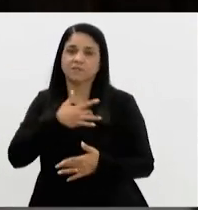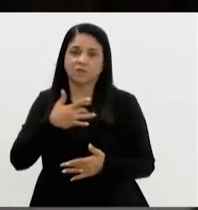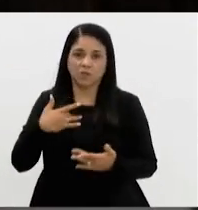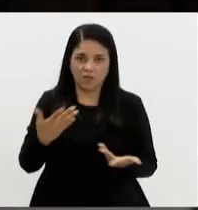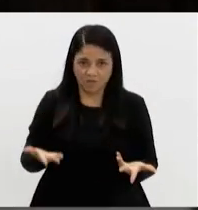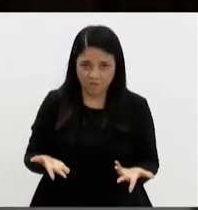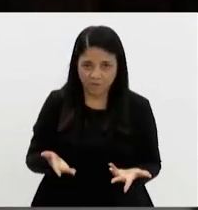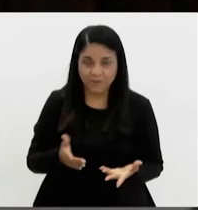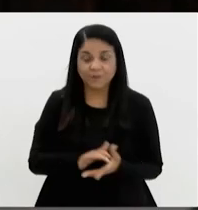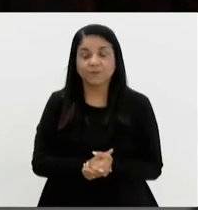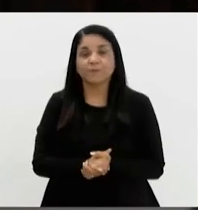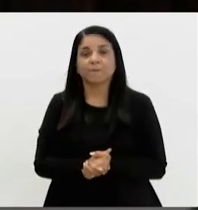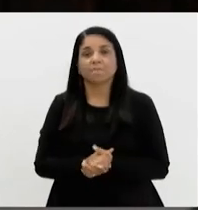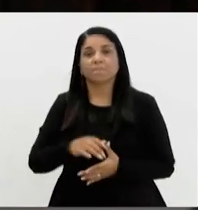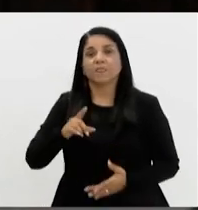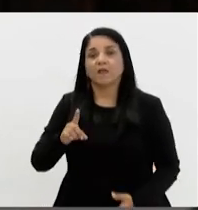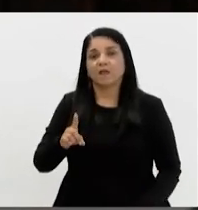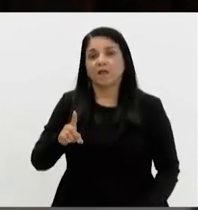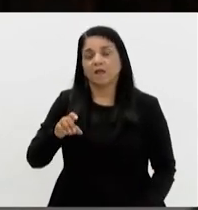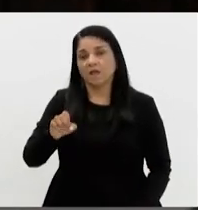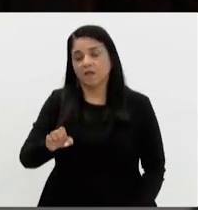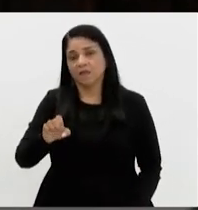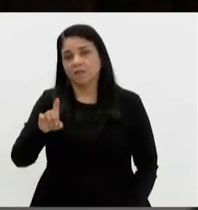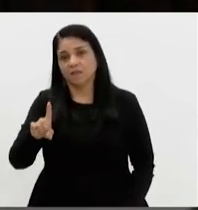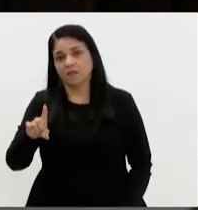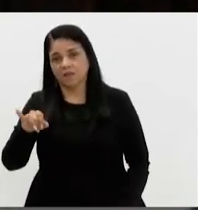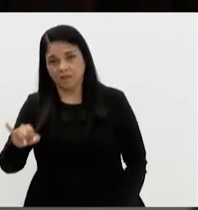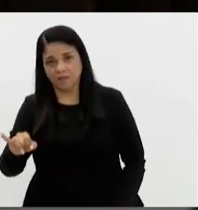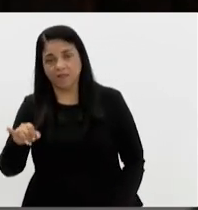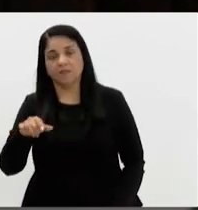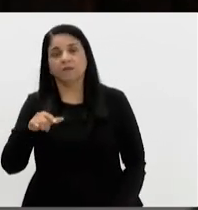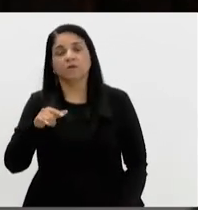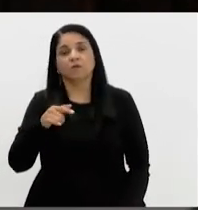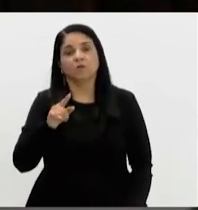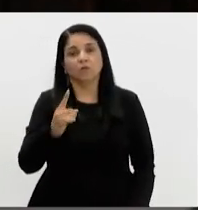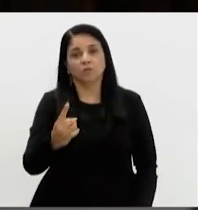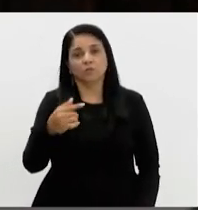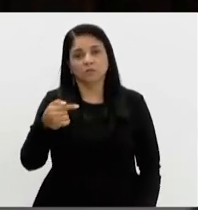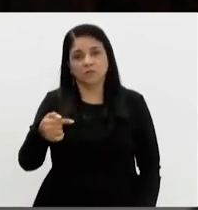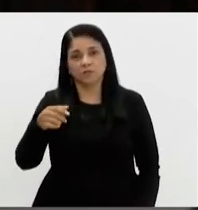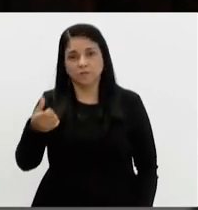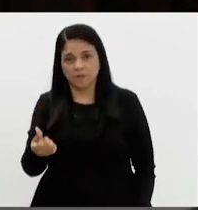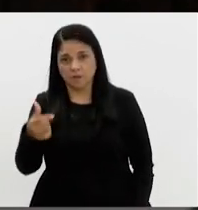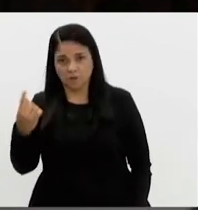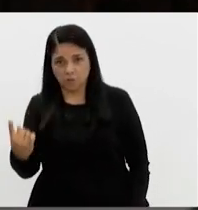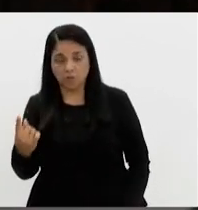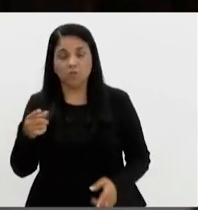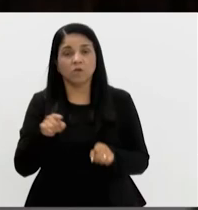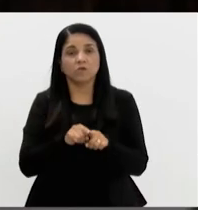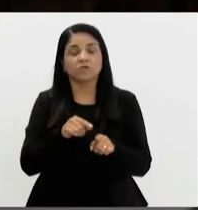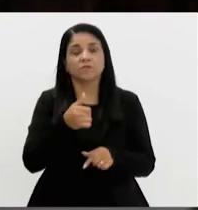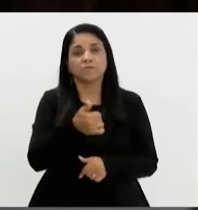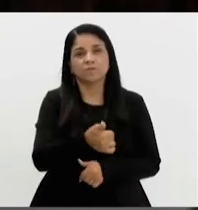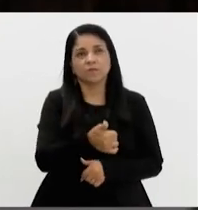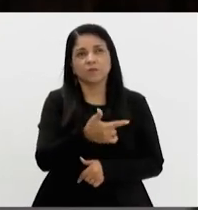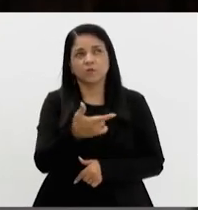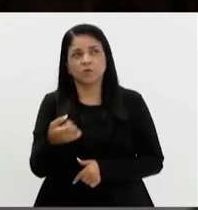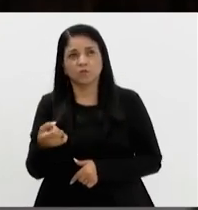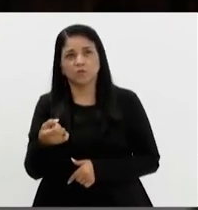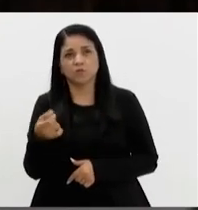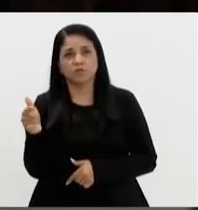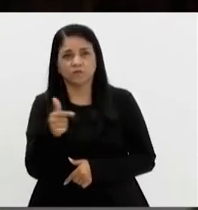relação à di 7261 ajuizado em Face da resolução 23714 de